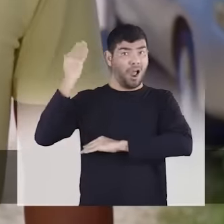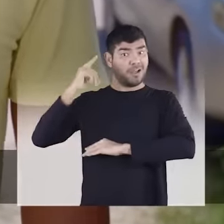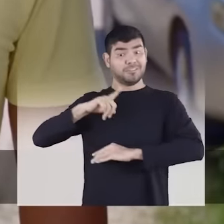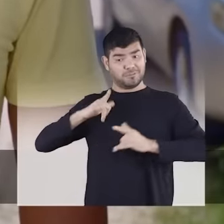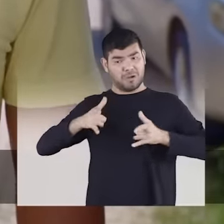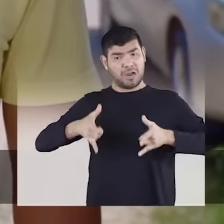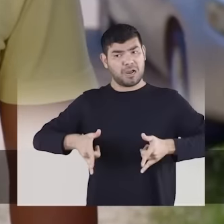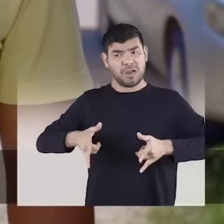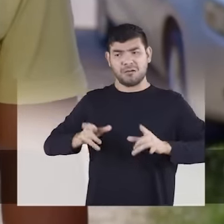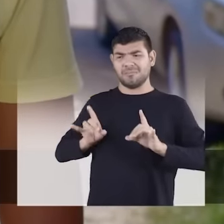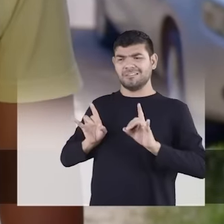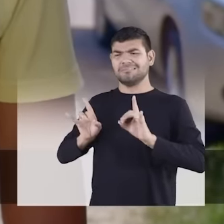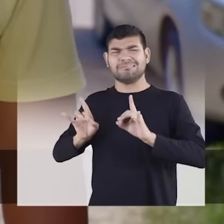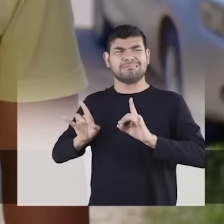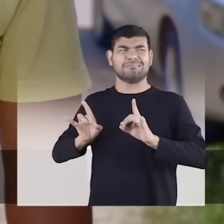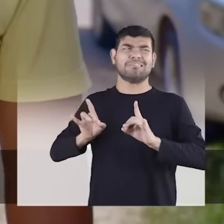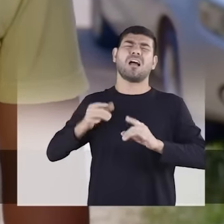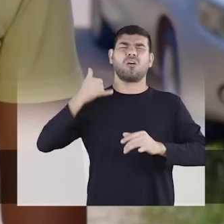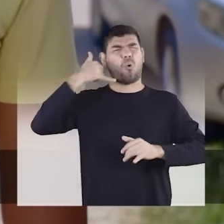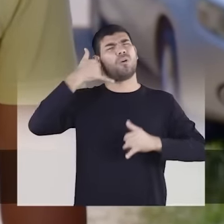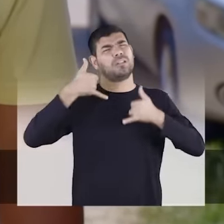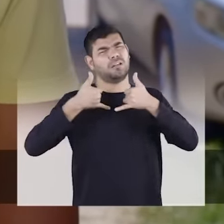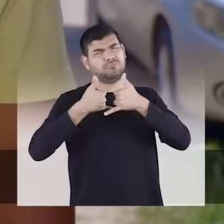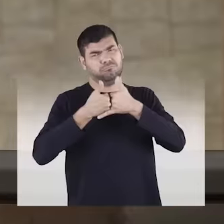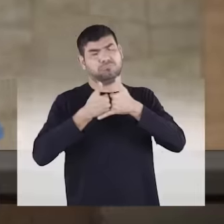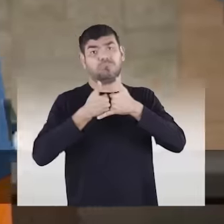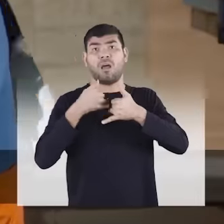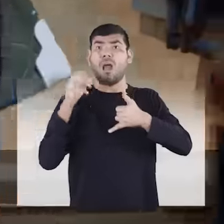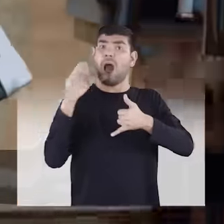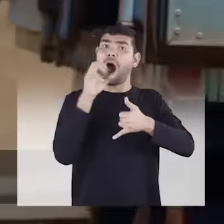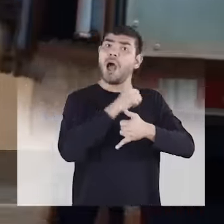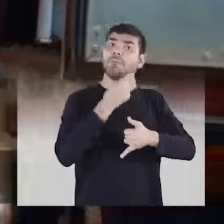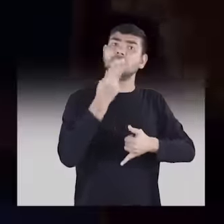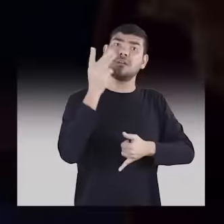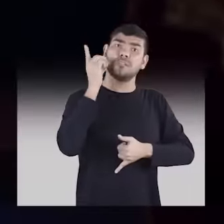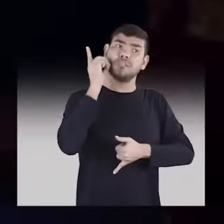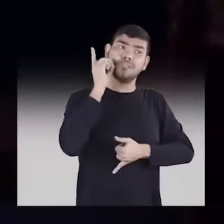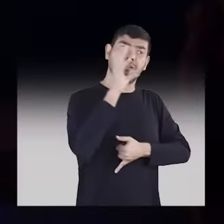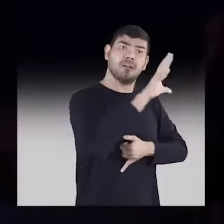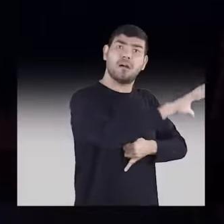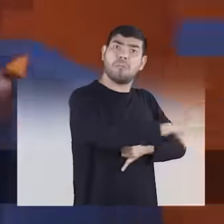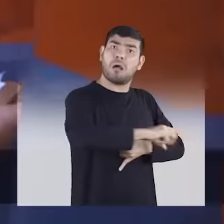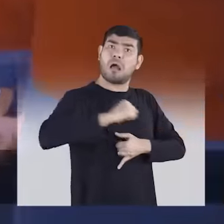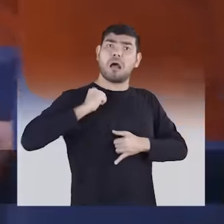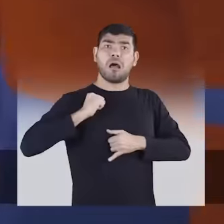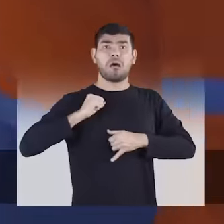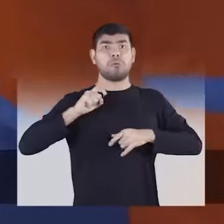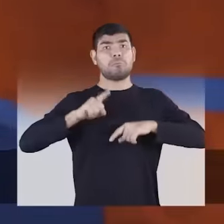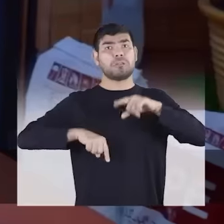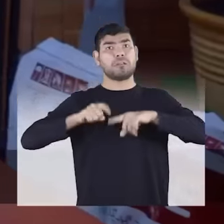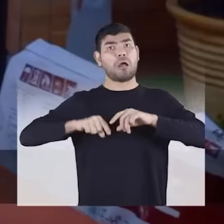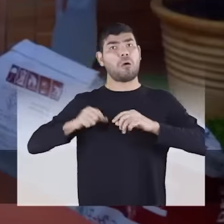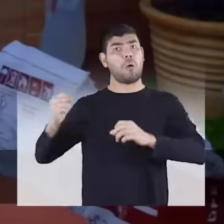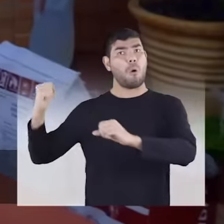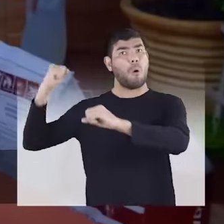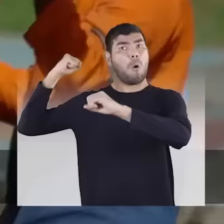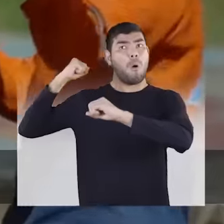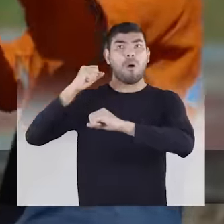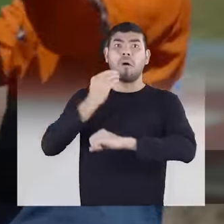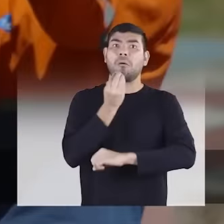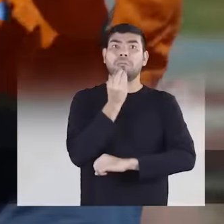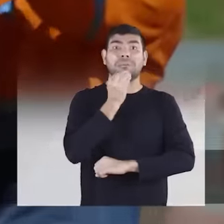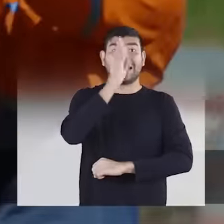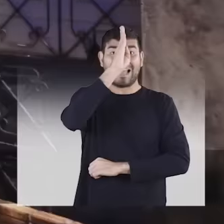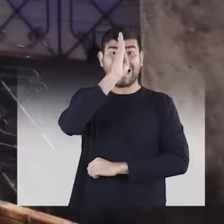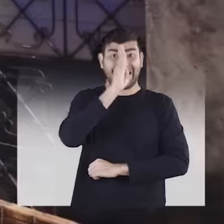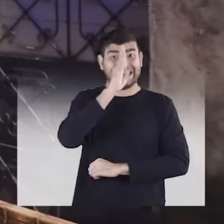uma cama box para descartar e para não ficar na rua, eu decidi entrar em contato. E aí, menos de 3 dias, eles vieram buscar o objeto. E o melhor,